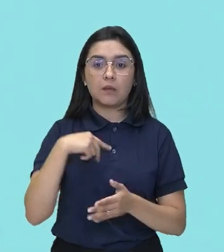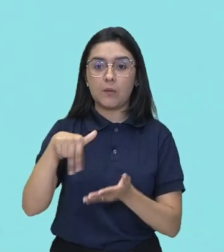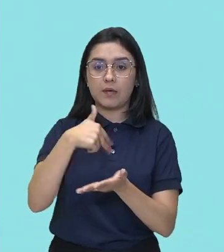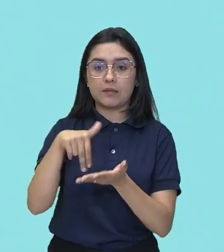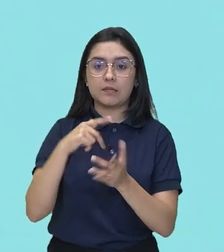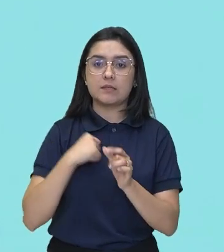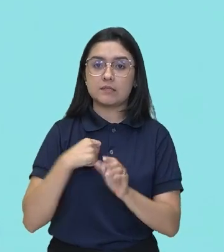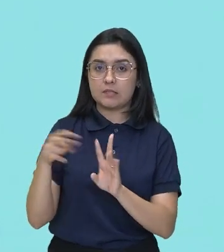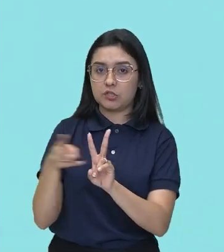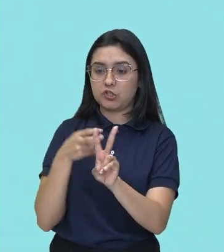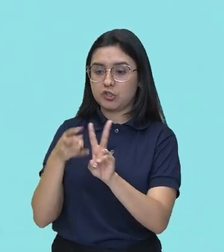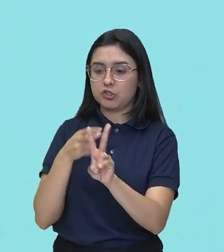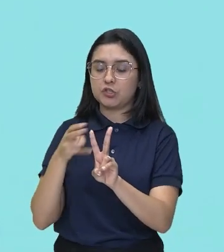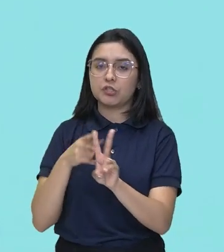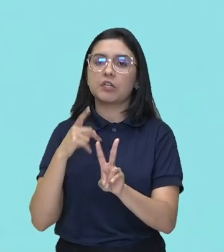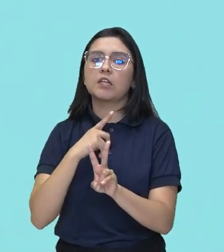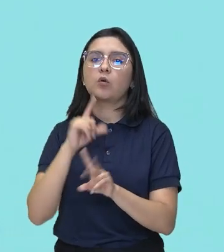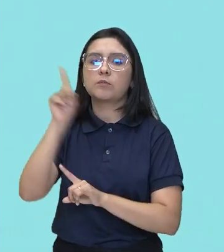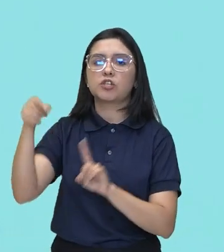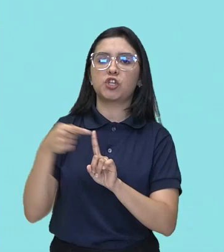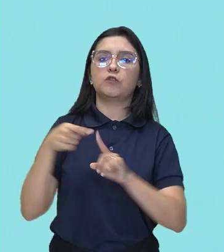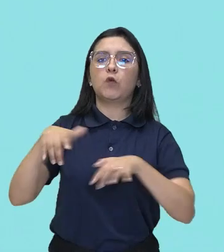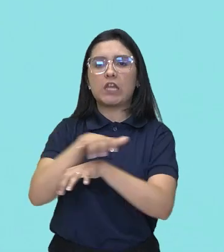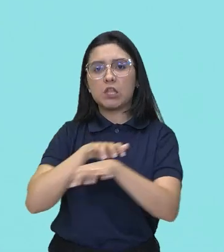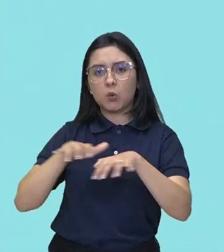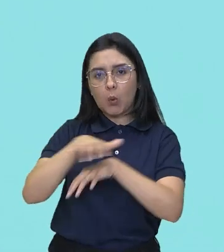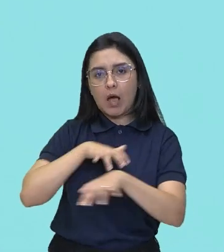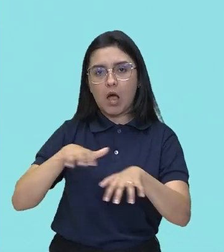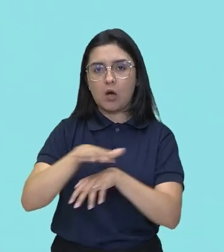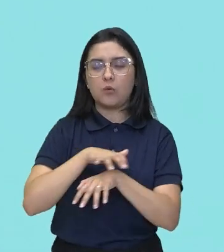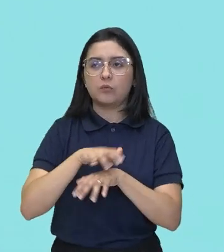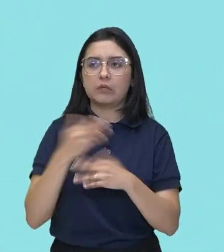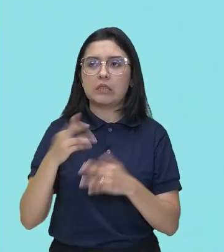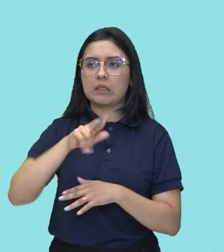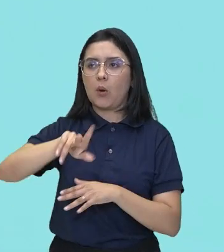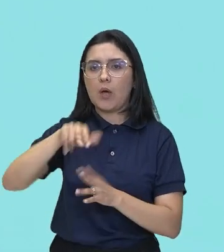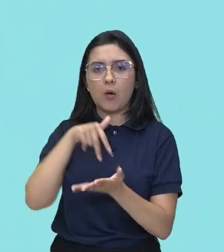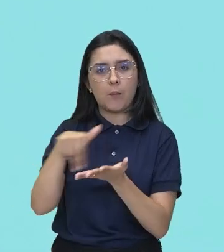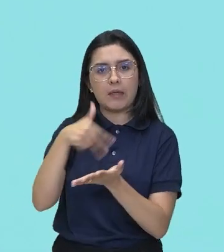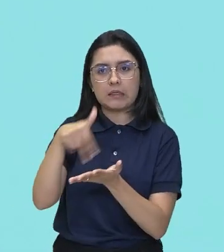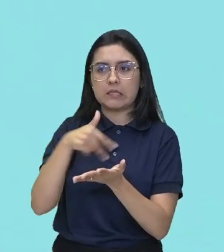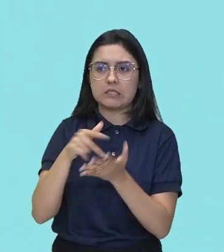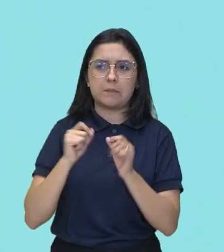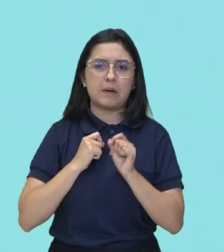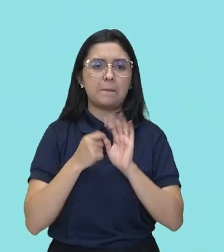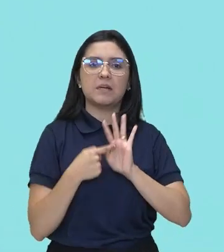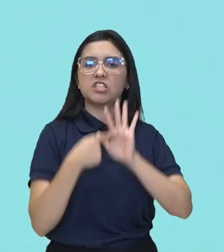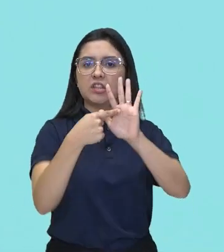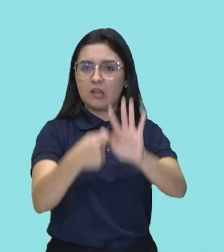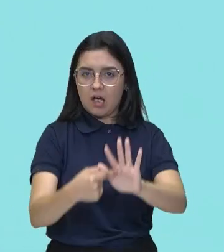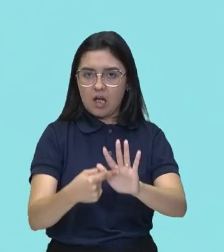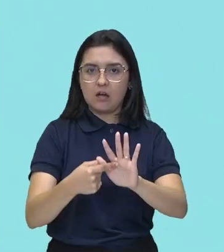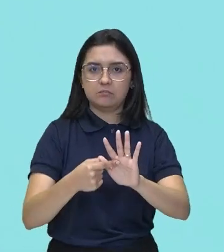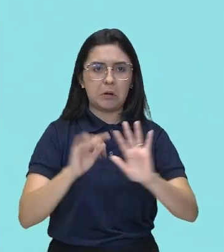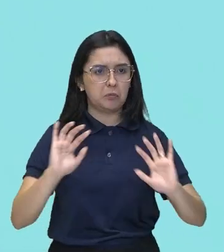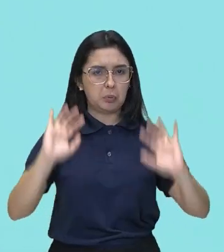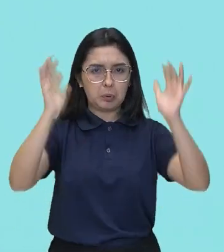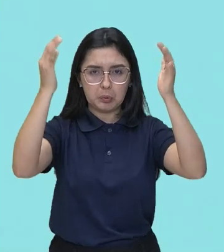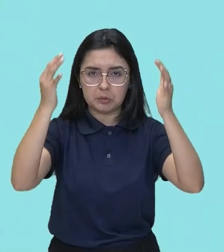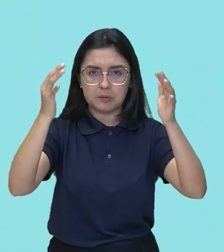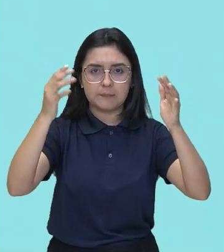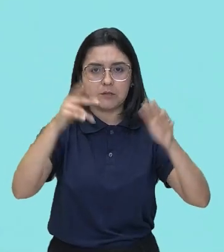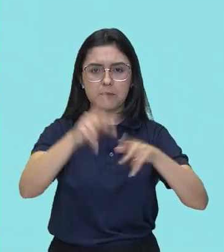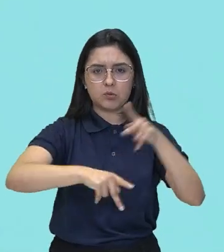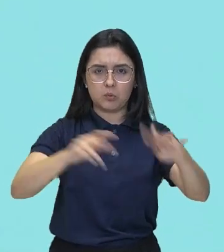ela tem caráter ritualístico. Ela não é uma dança de espetáculo, né, que é feito para as pessoas assistirem.